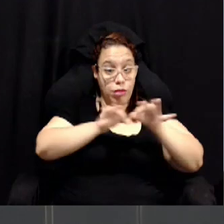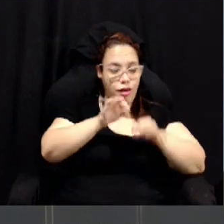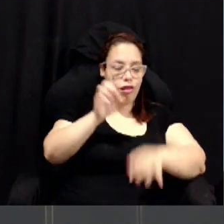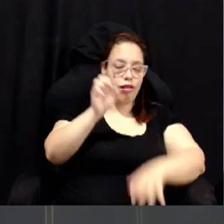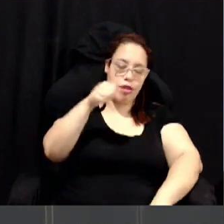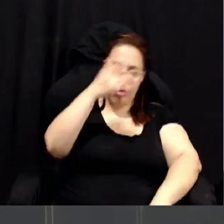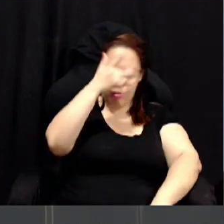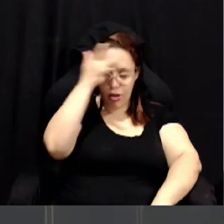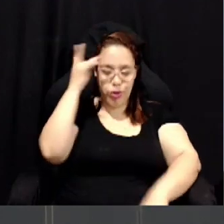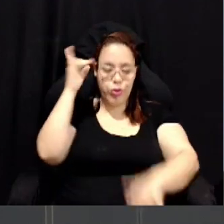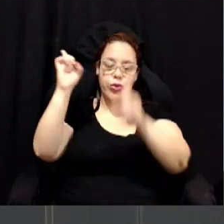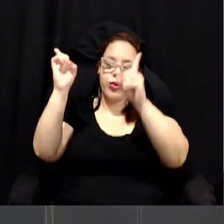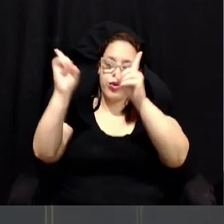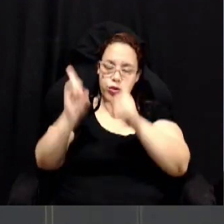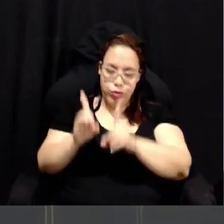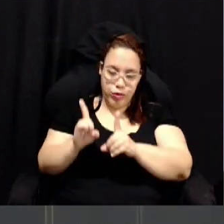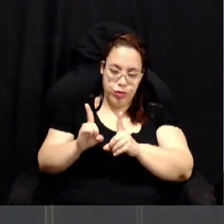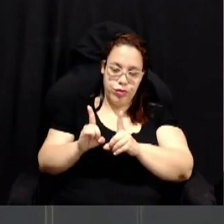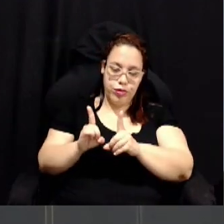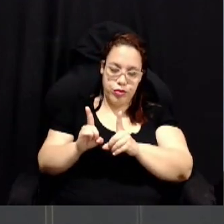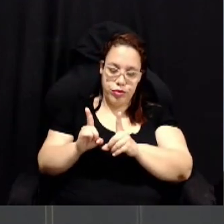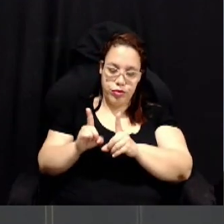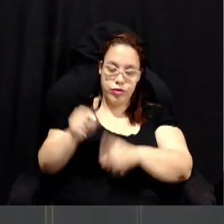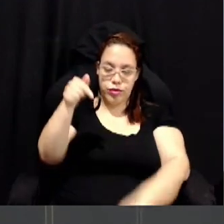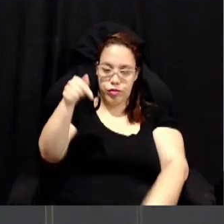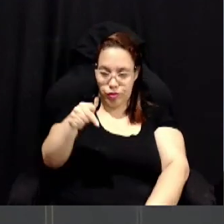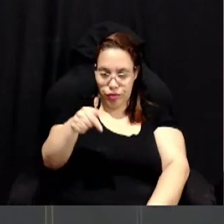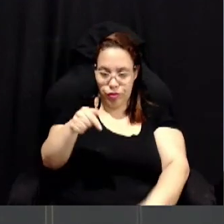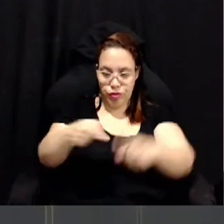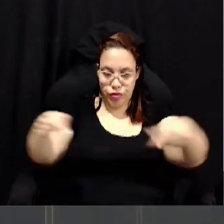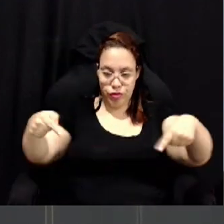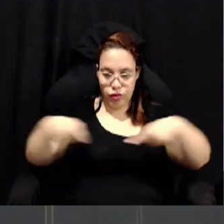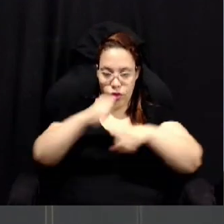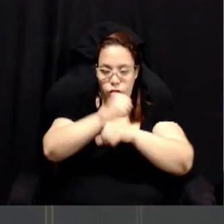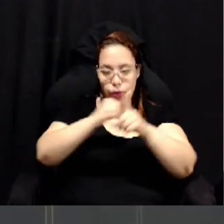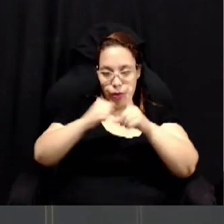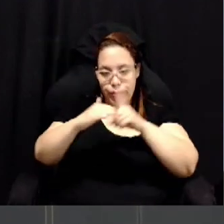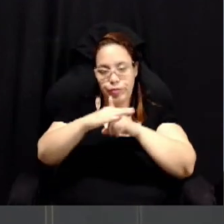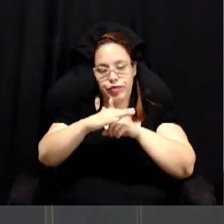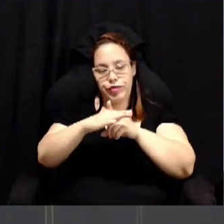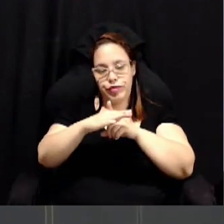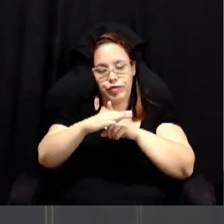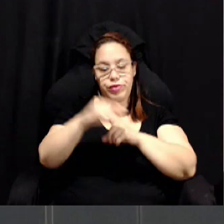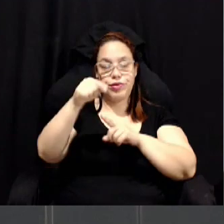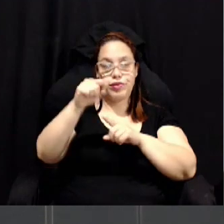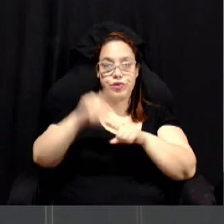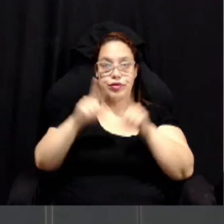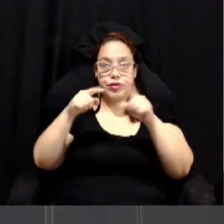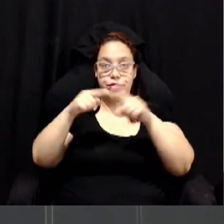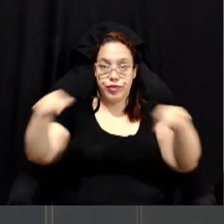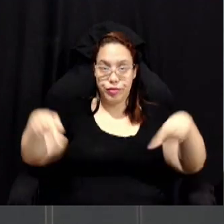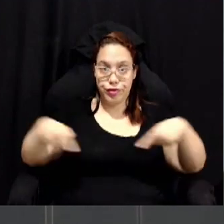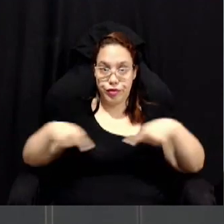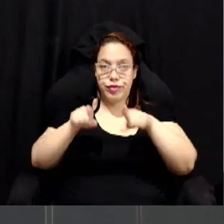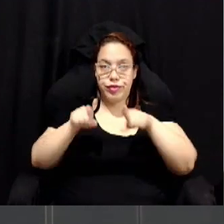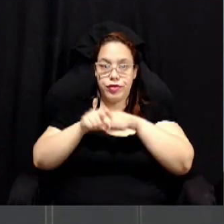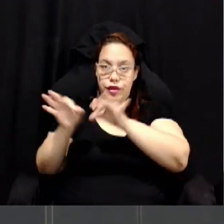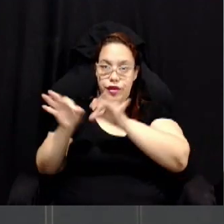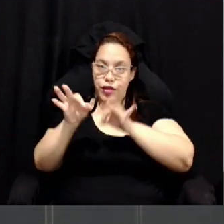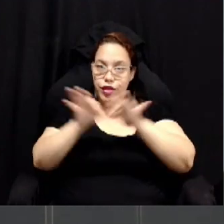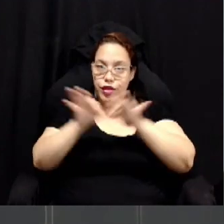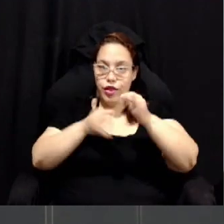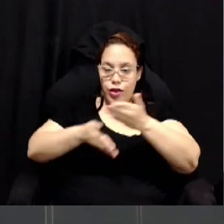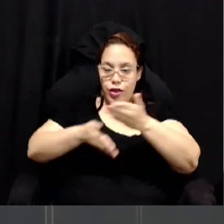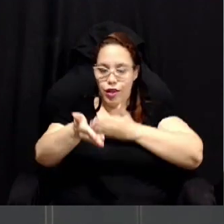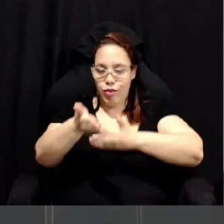deficiência para estar num ambiente social, mas aquele ambiente também se prepara. Então é uma via de mão dupla,